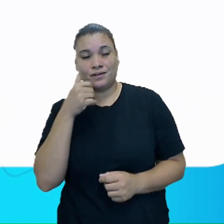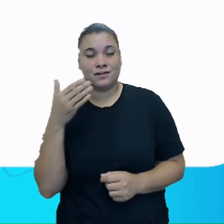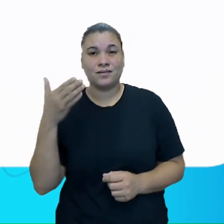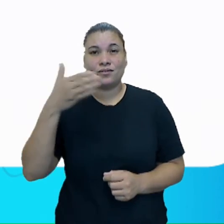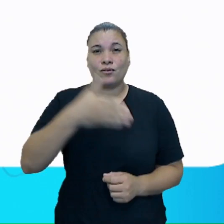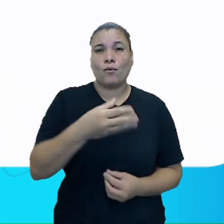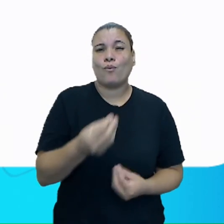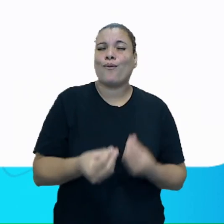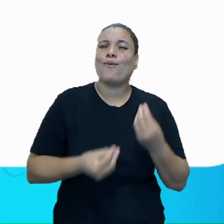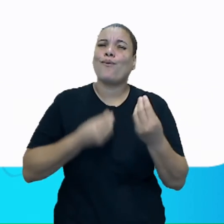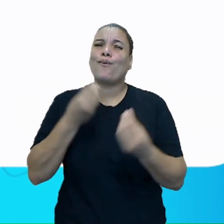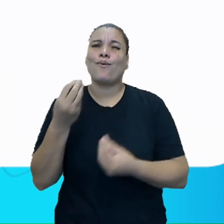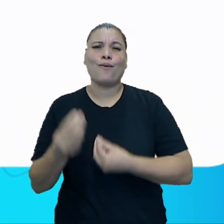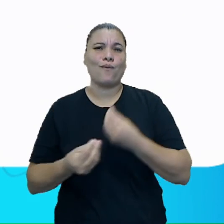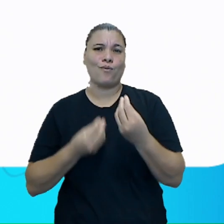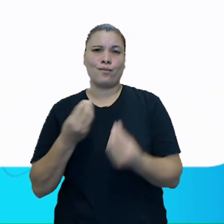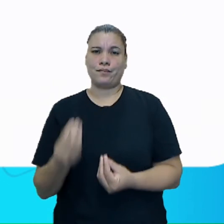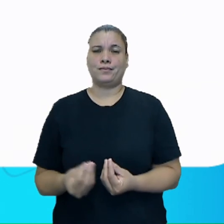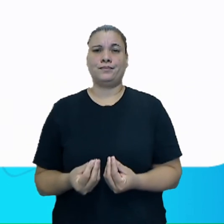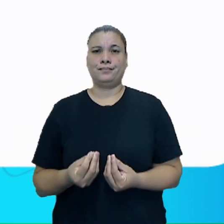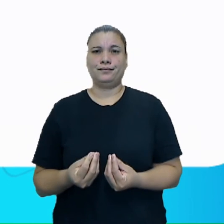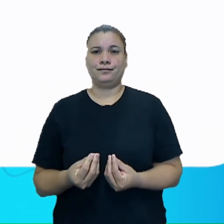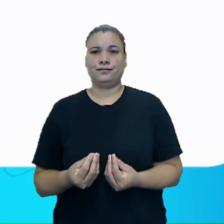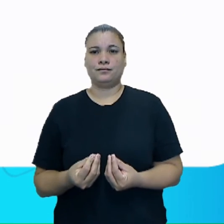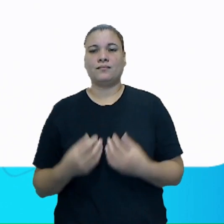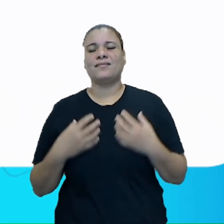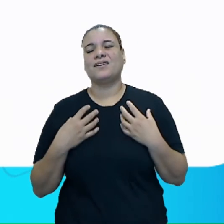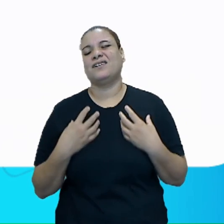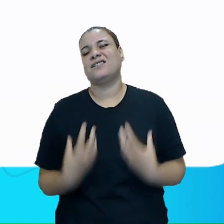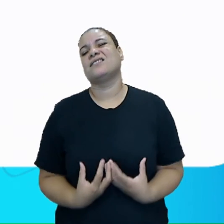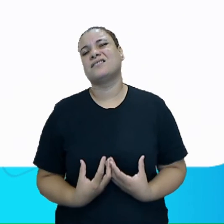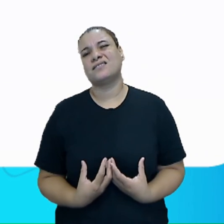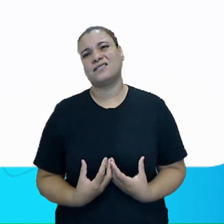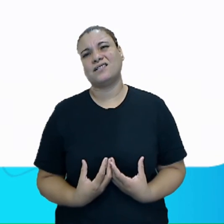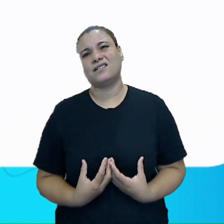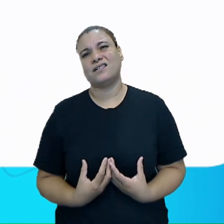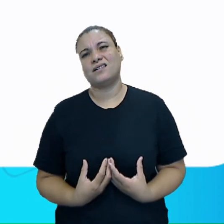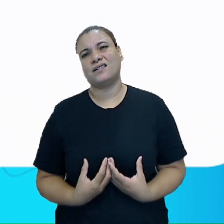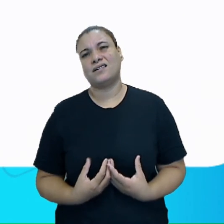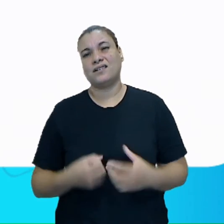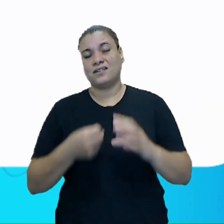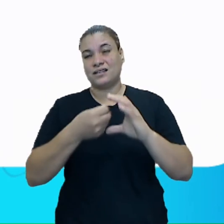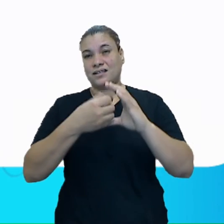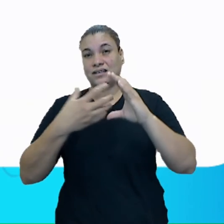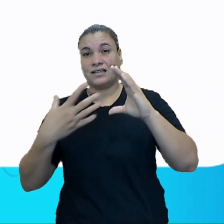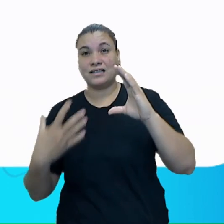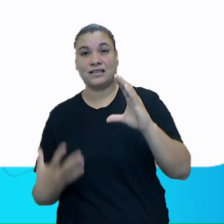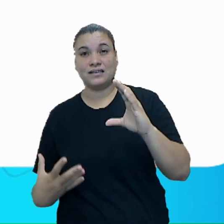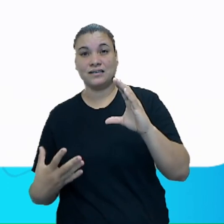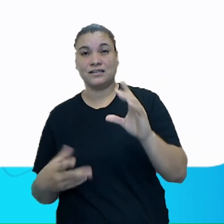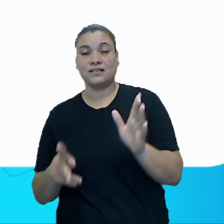uma característica da Yara. Então, esse verbo chegou aqui,